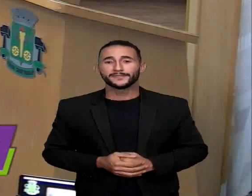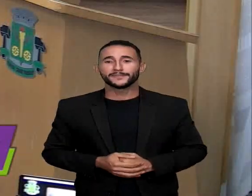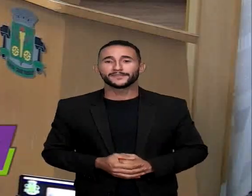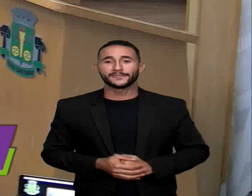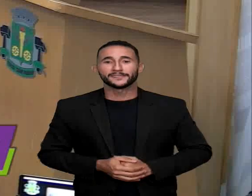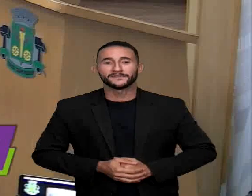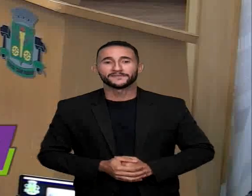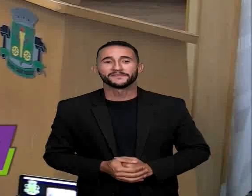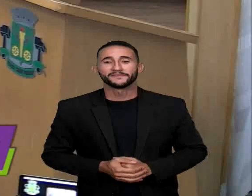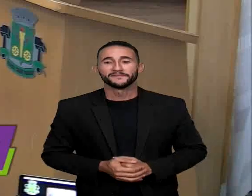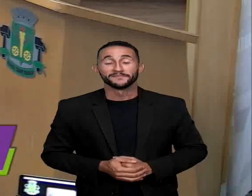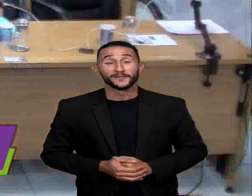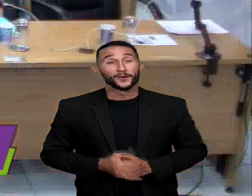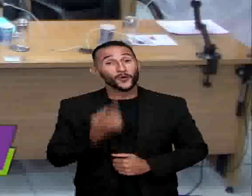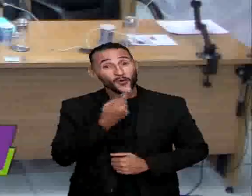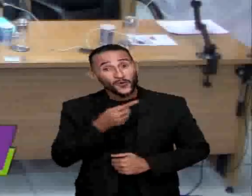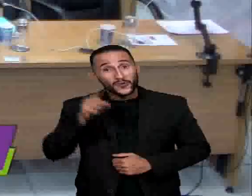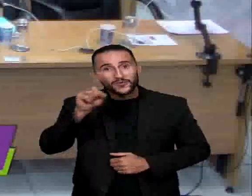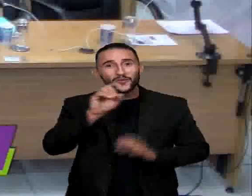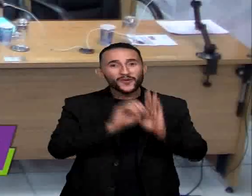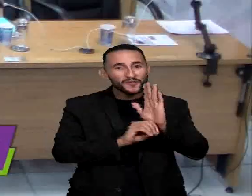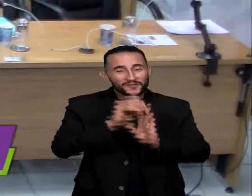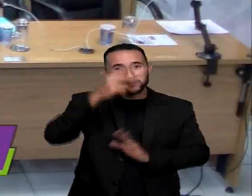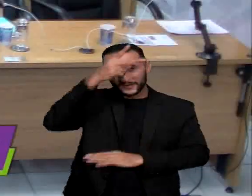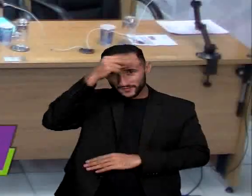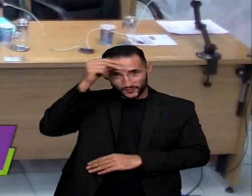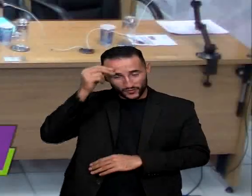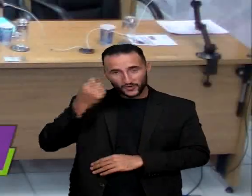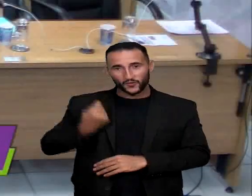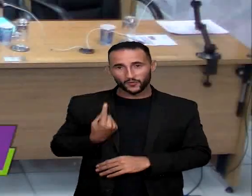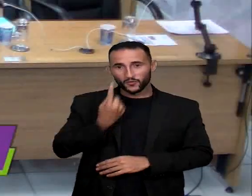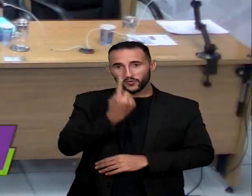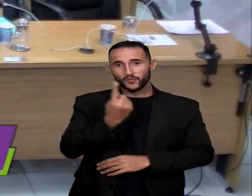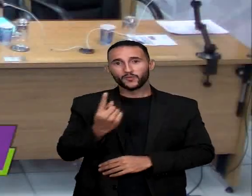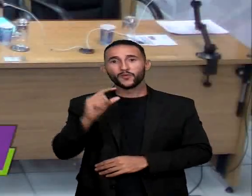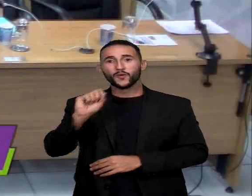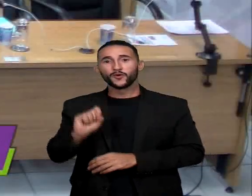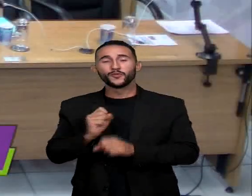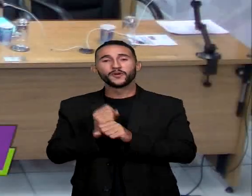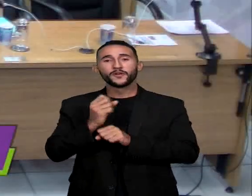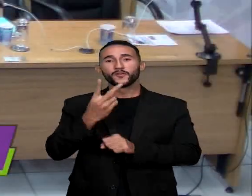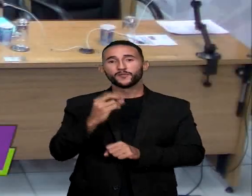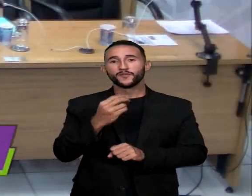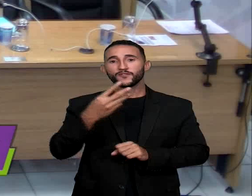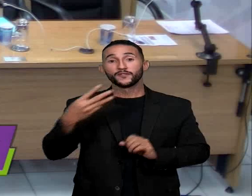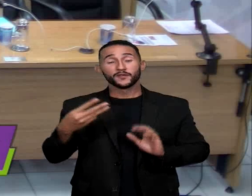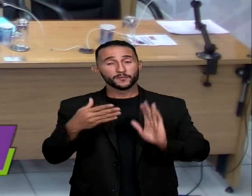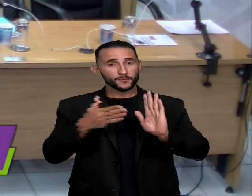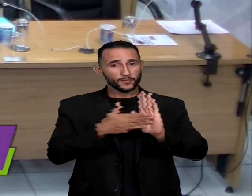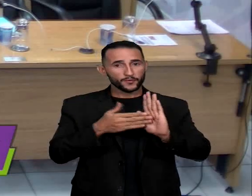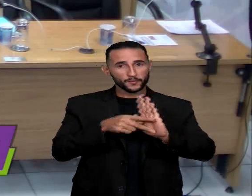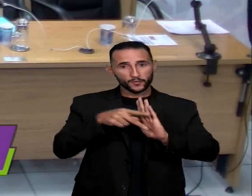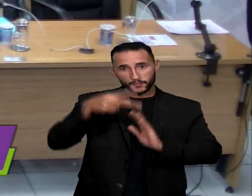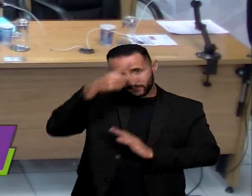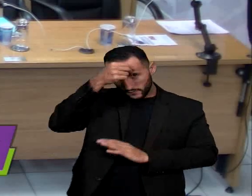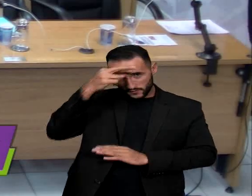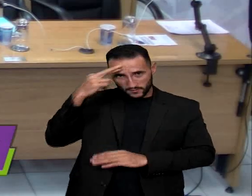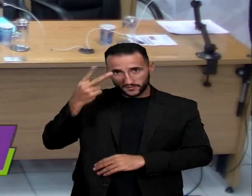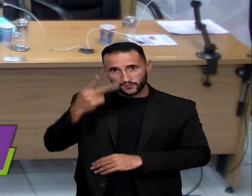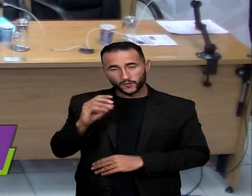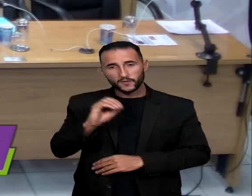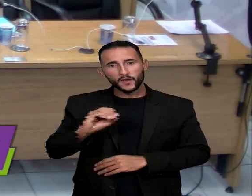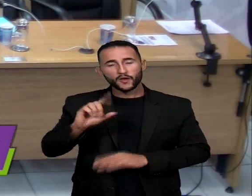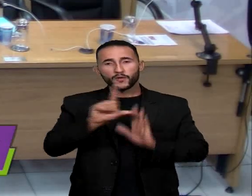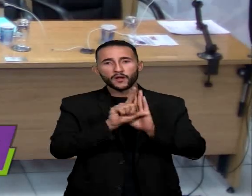2024 e o último Ofício prolos número 118 de 2023 do prefeito do município de Osasco Informa a